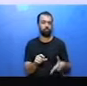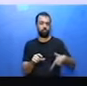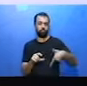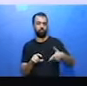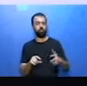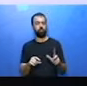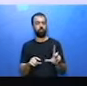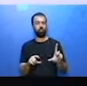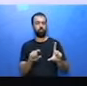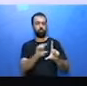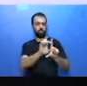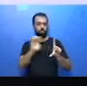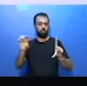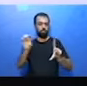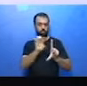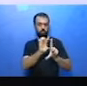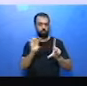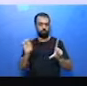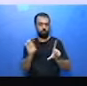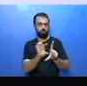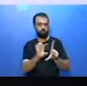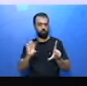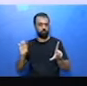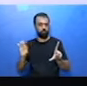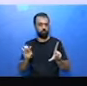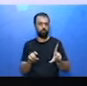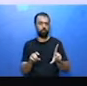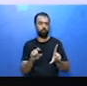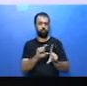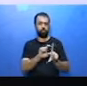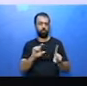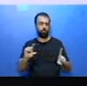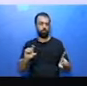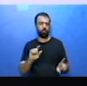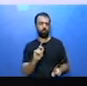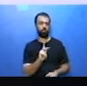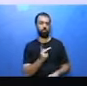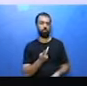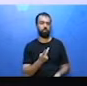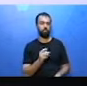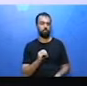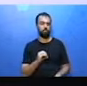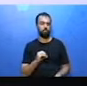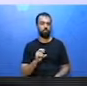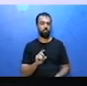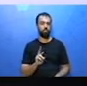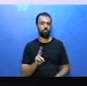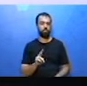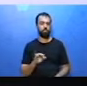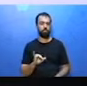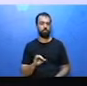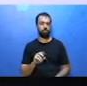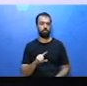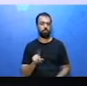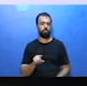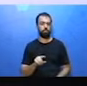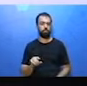horizontal os números estão assim nessa posição tá então vamos começar